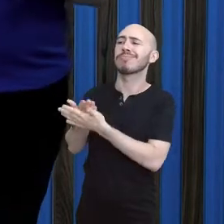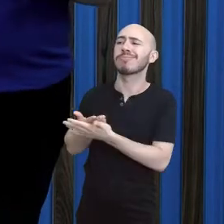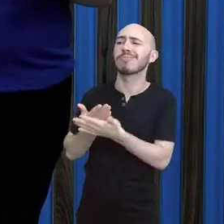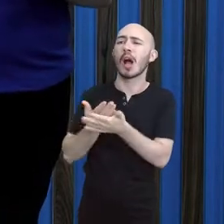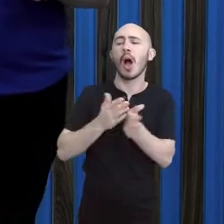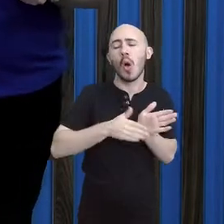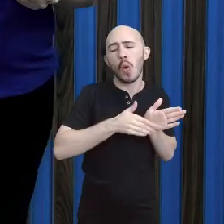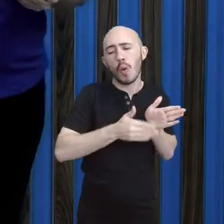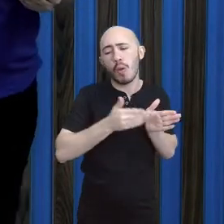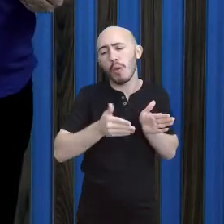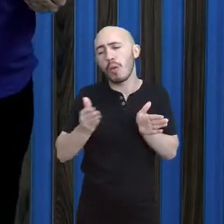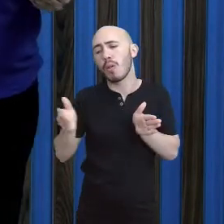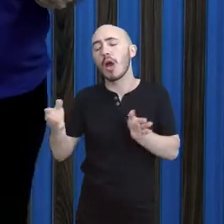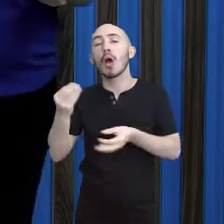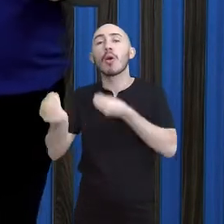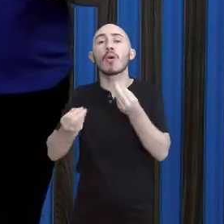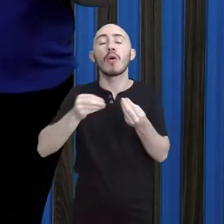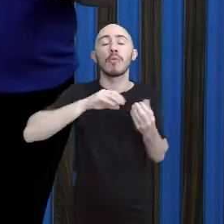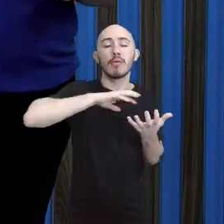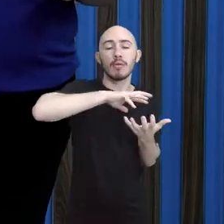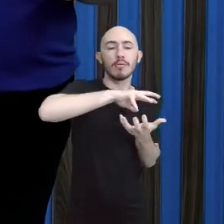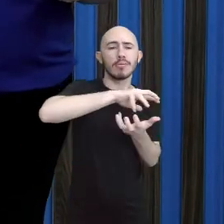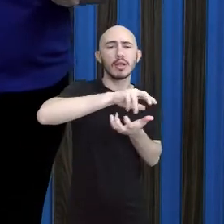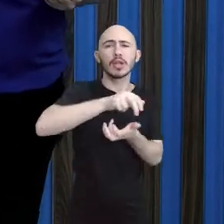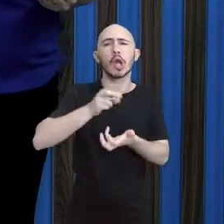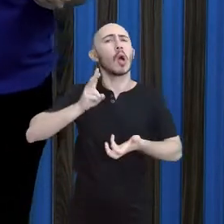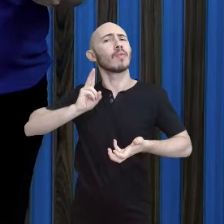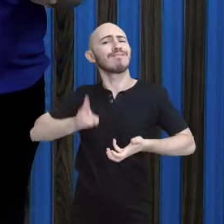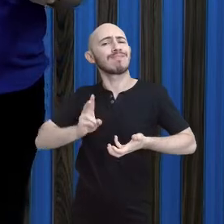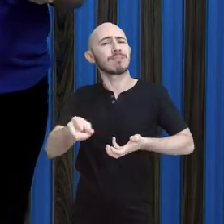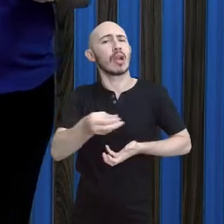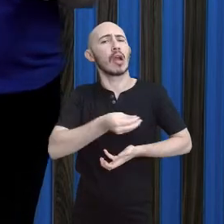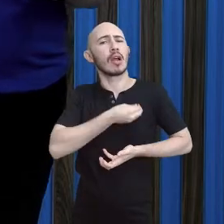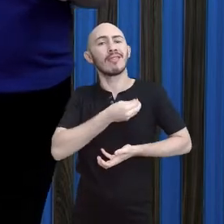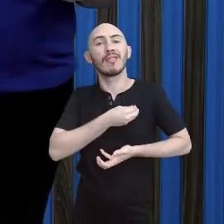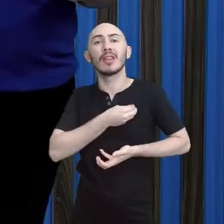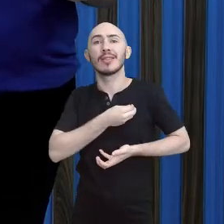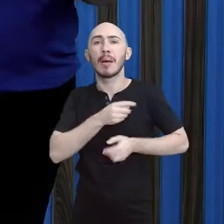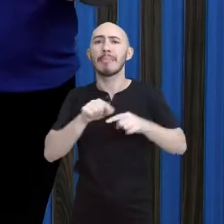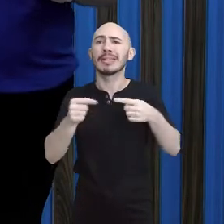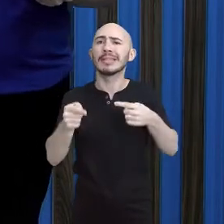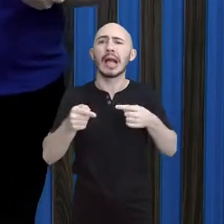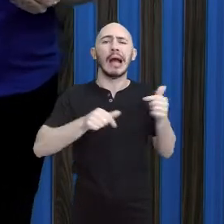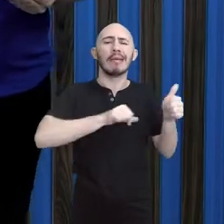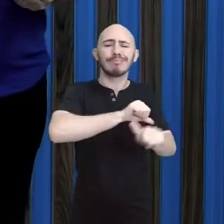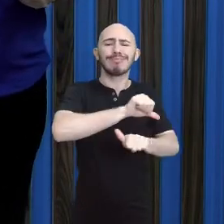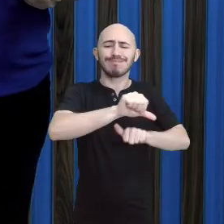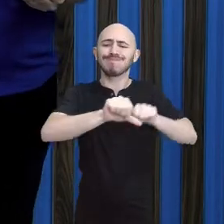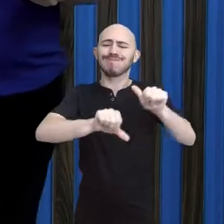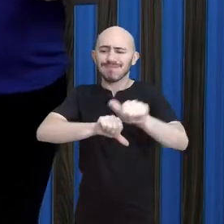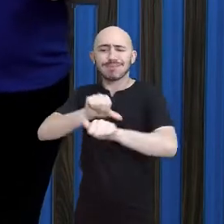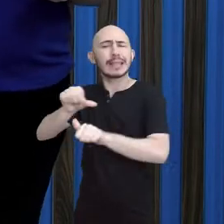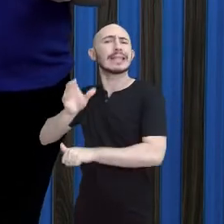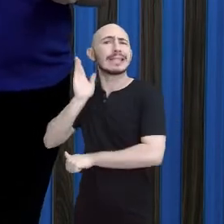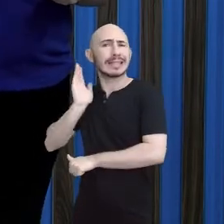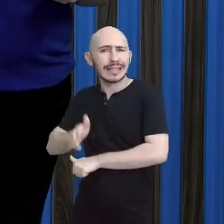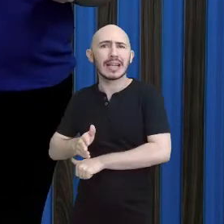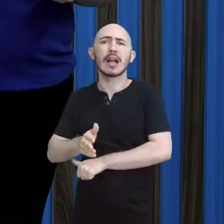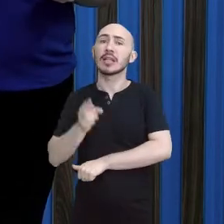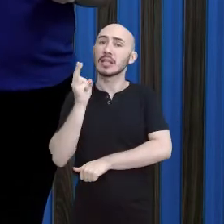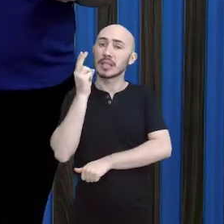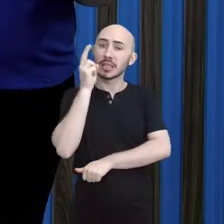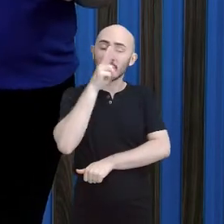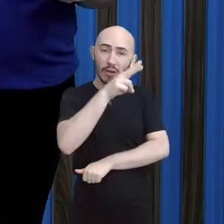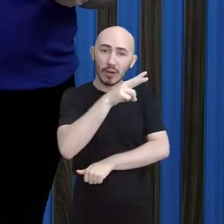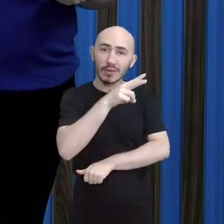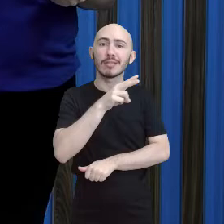E ver como foi que a Terra sobreviveu até agora com tantas mudanças drásticas, né, na nossa